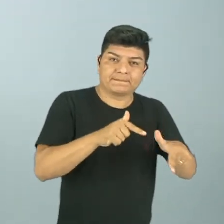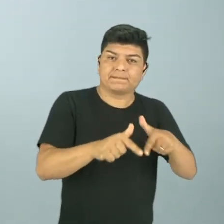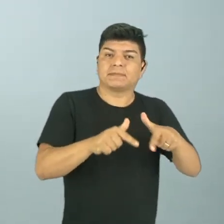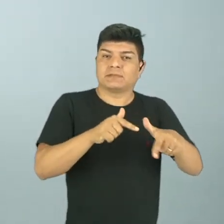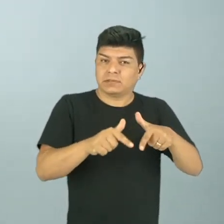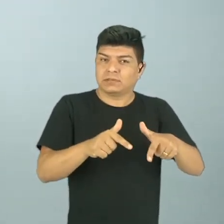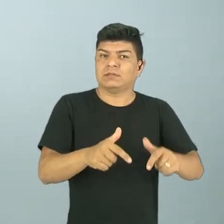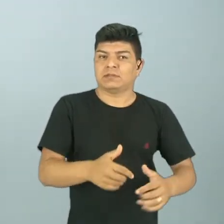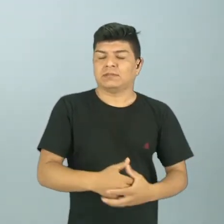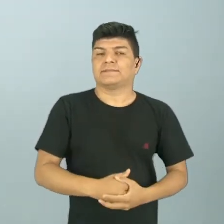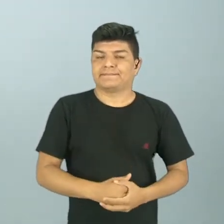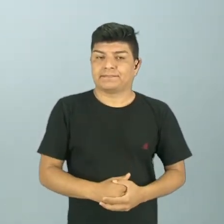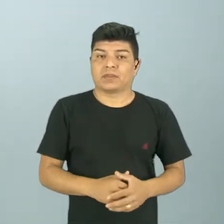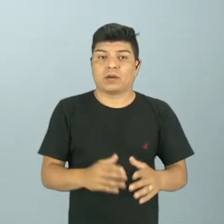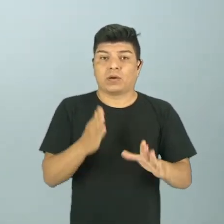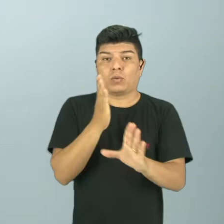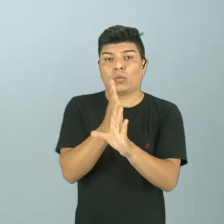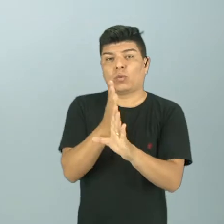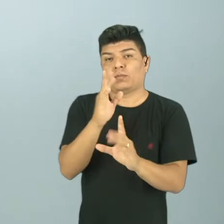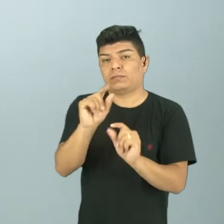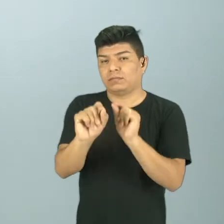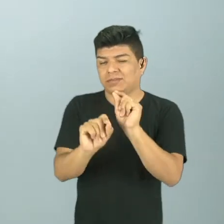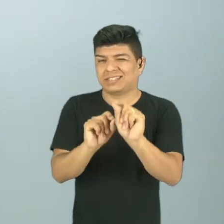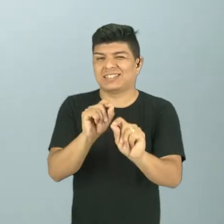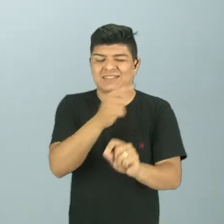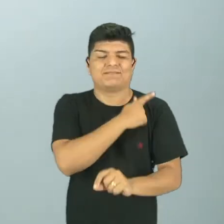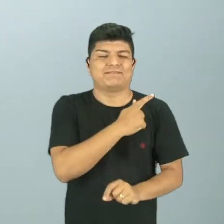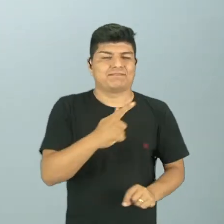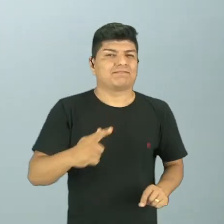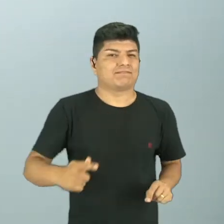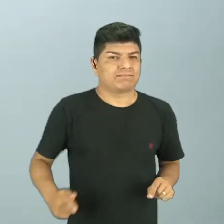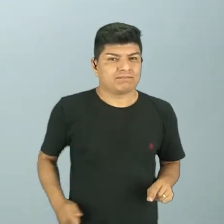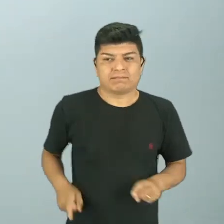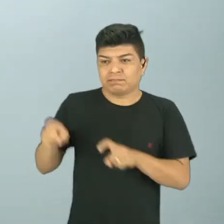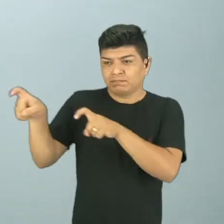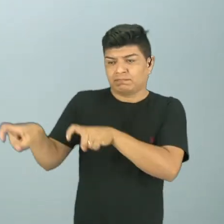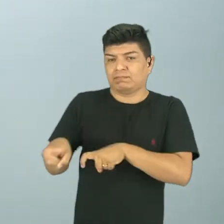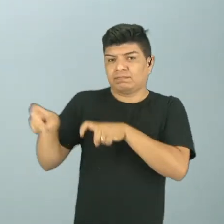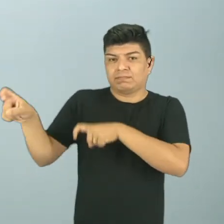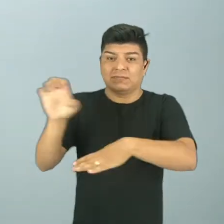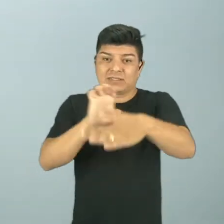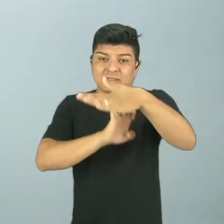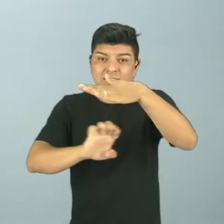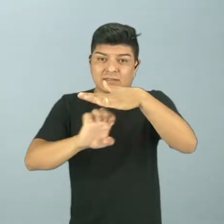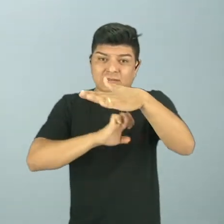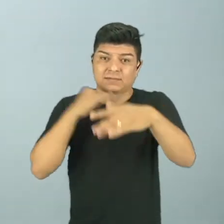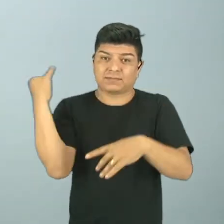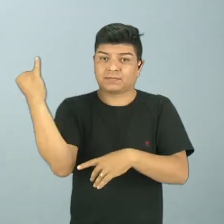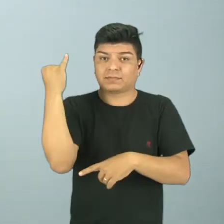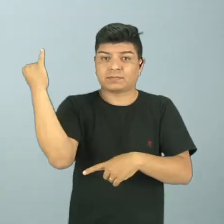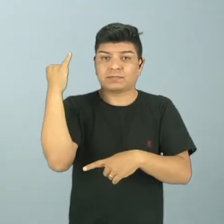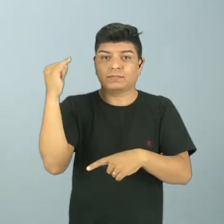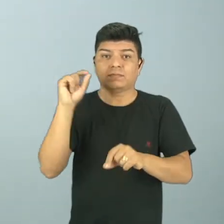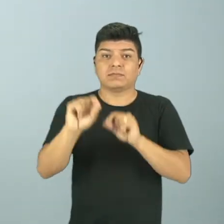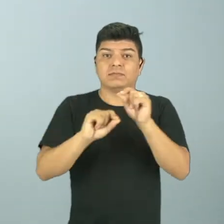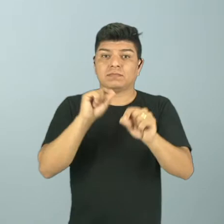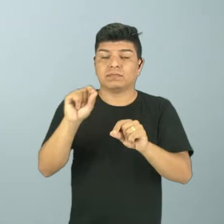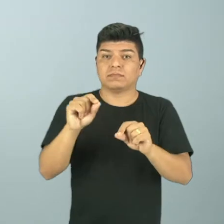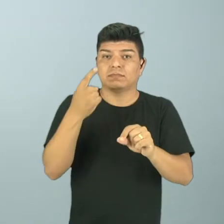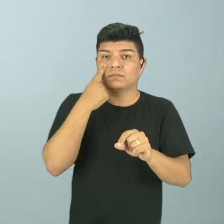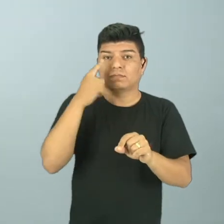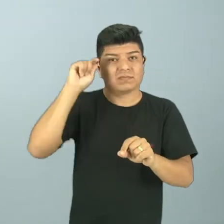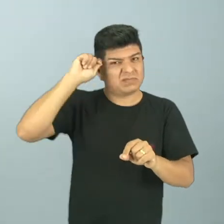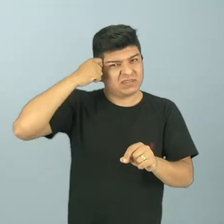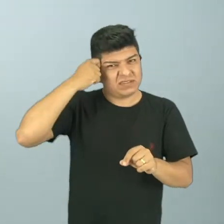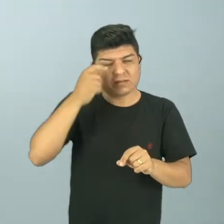nesse período. Afinal de contas, o governo, os fazendeiros, os grandes empresários, eles por séculos viam os